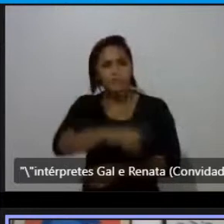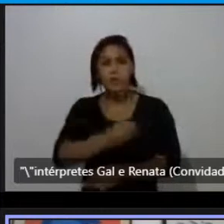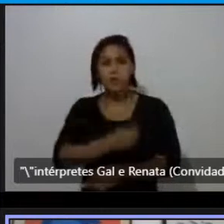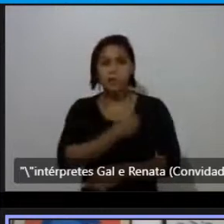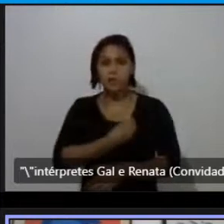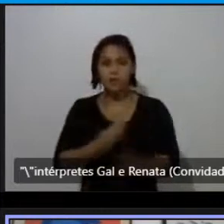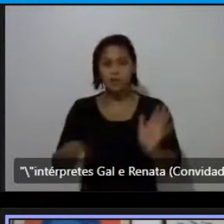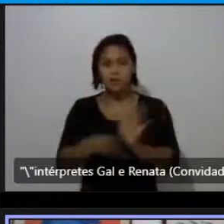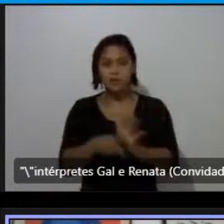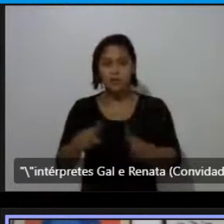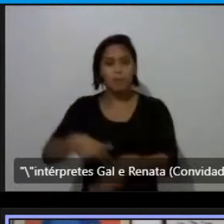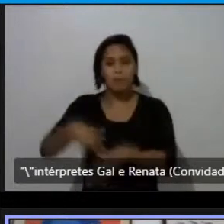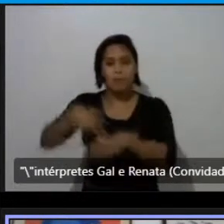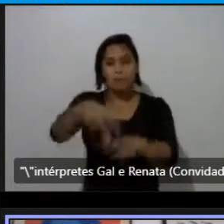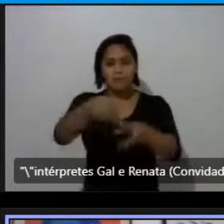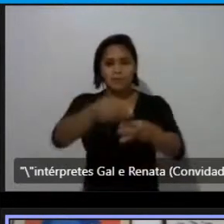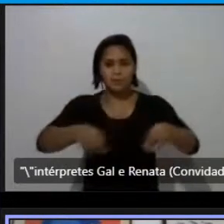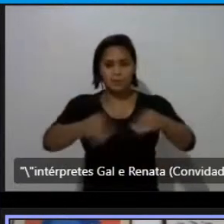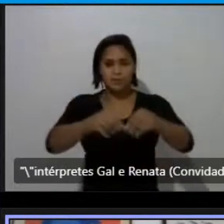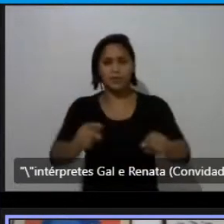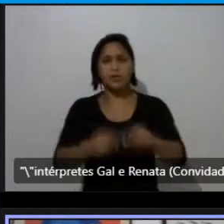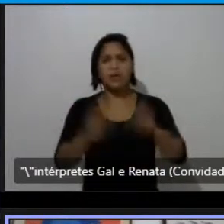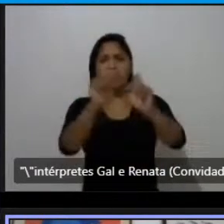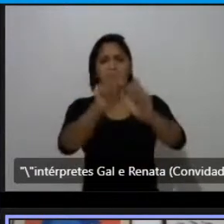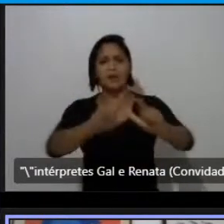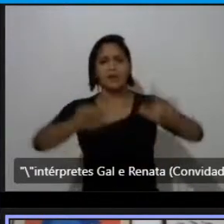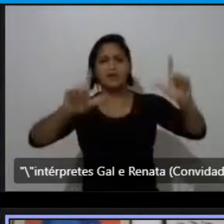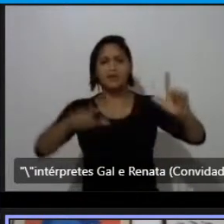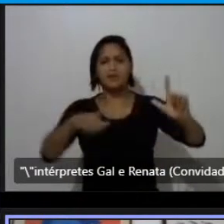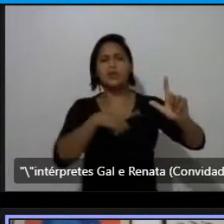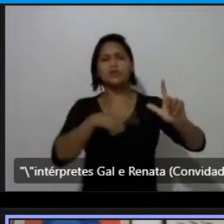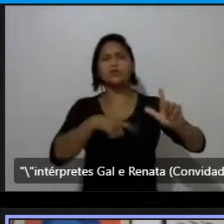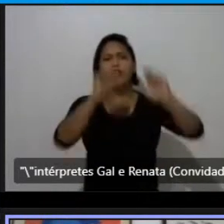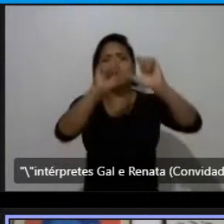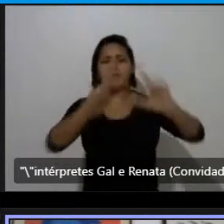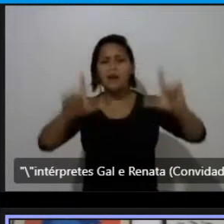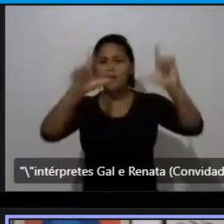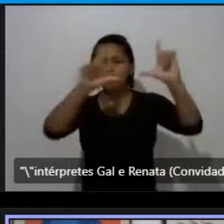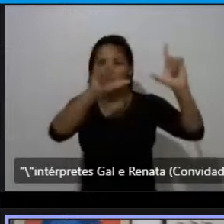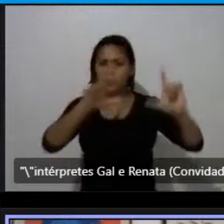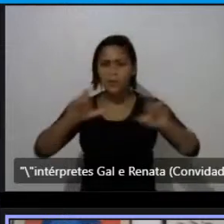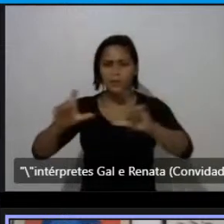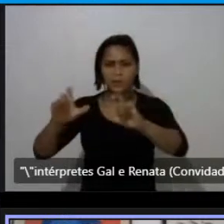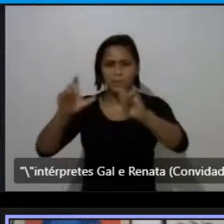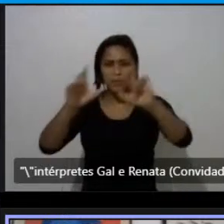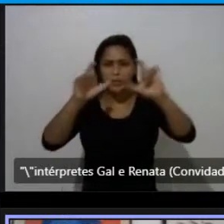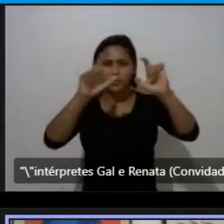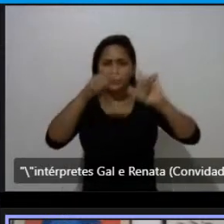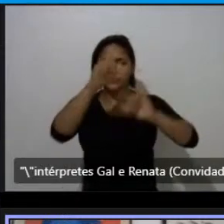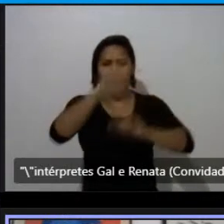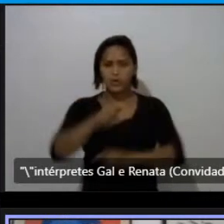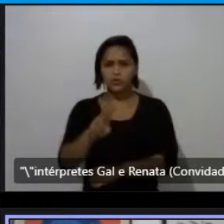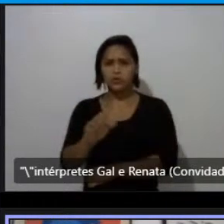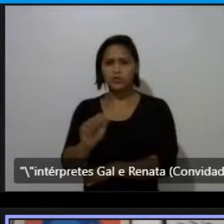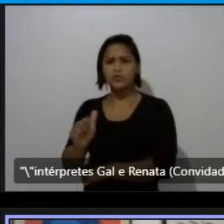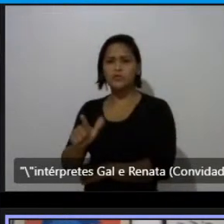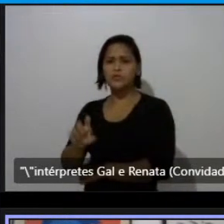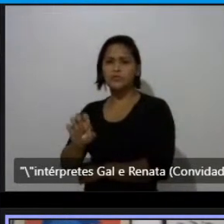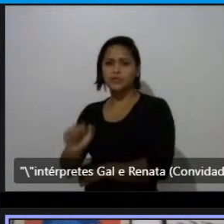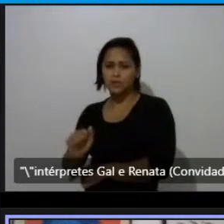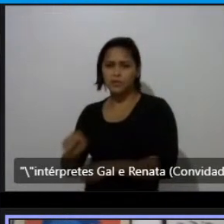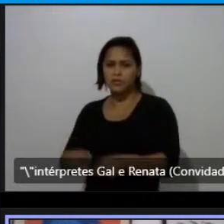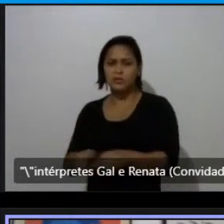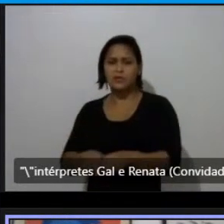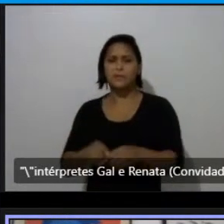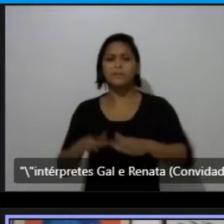territórios. E aí, né, eu trouxe depois aqui os exemplos daqui do Vale, né, que são